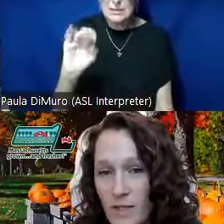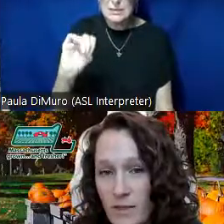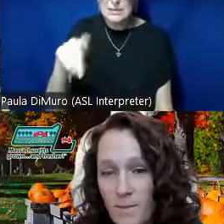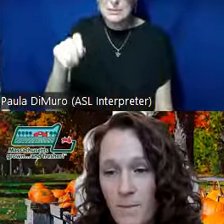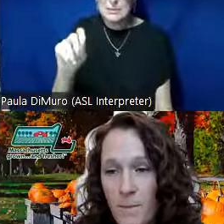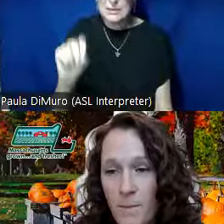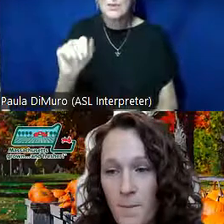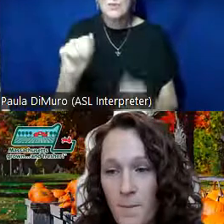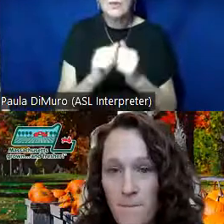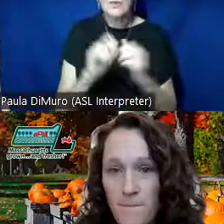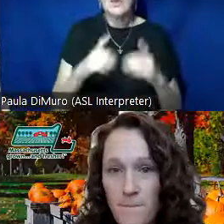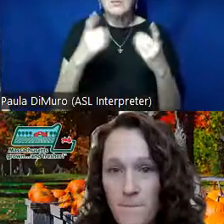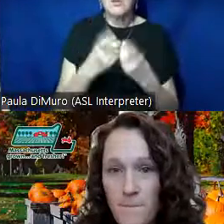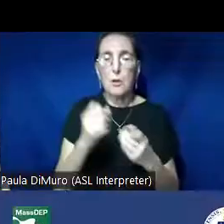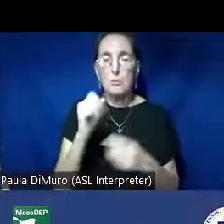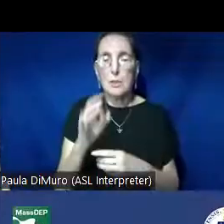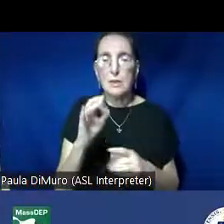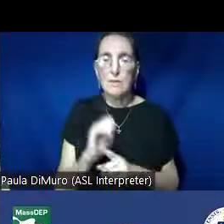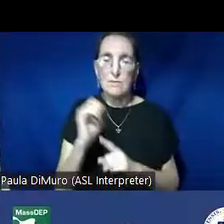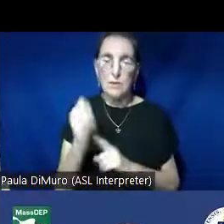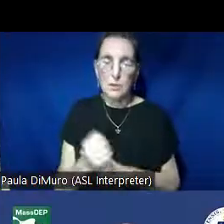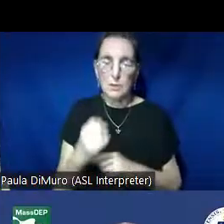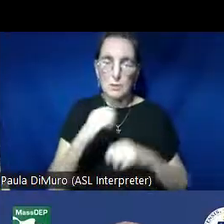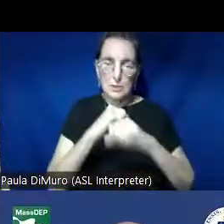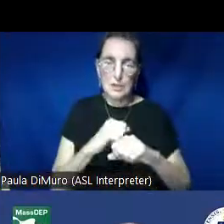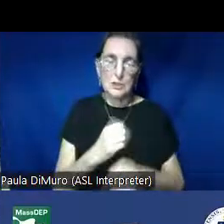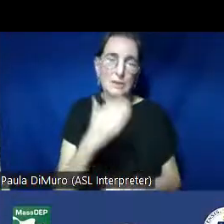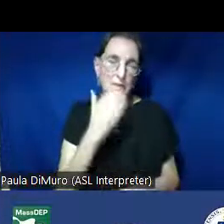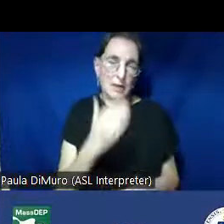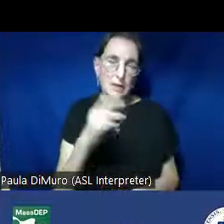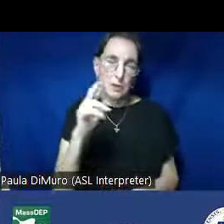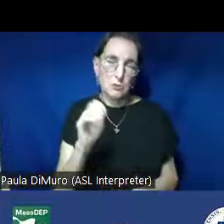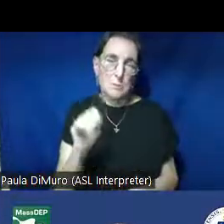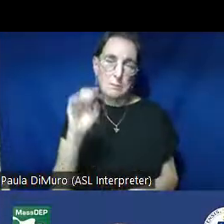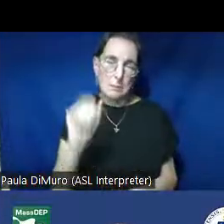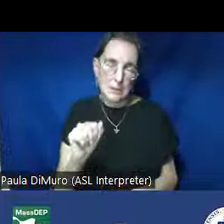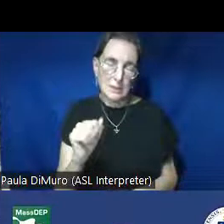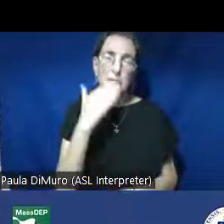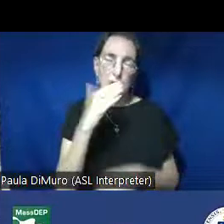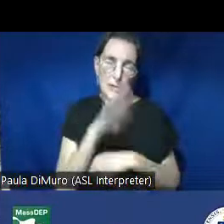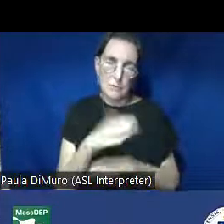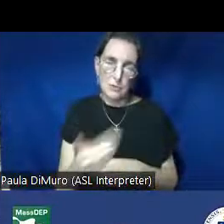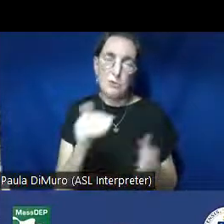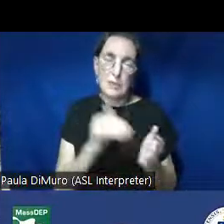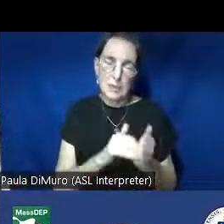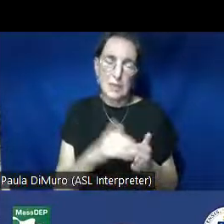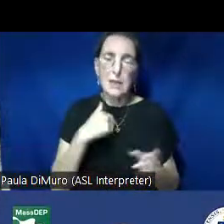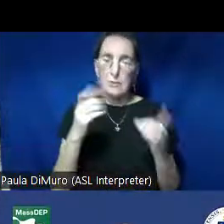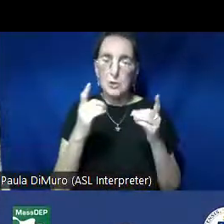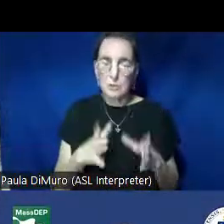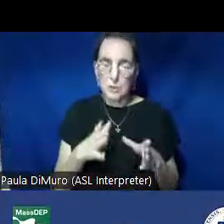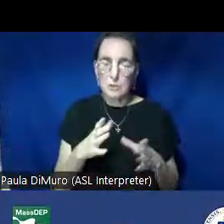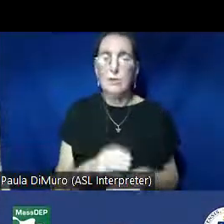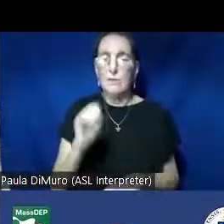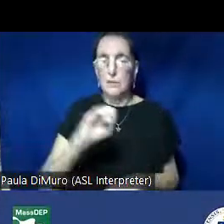Sintin, com a proteção de departamento. Muito obrigada, Rebeca.